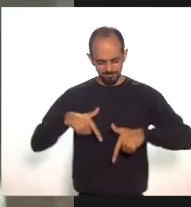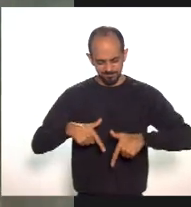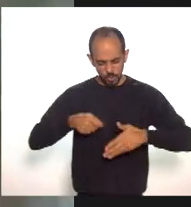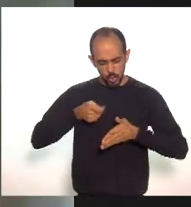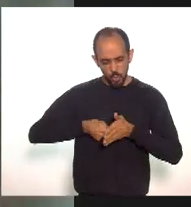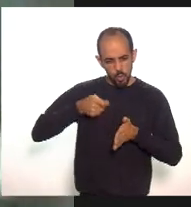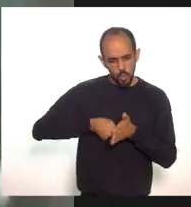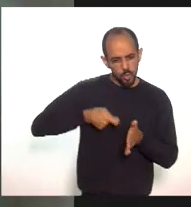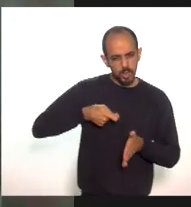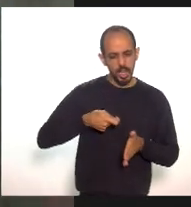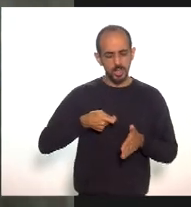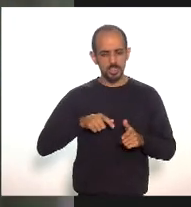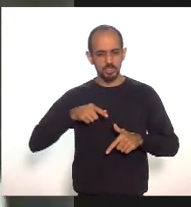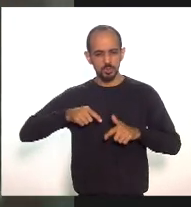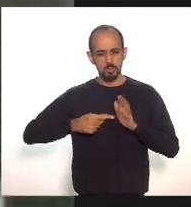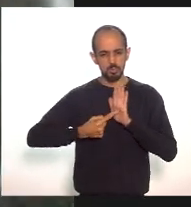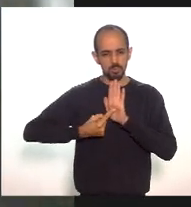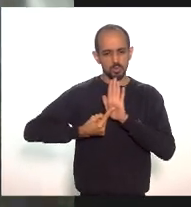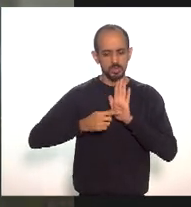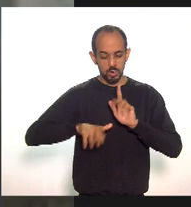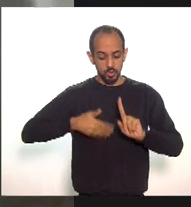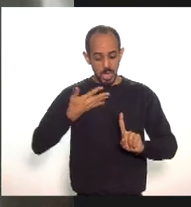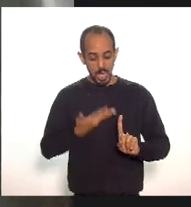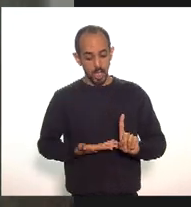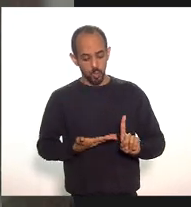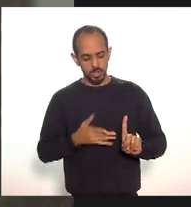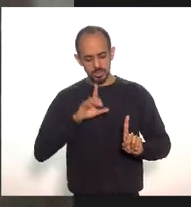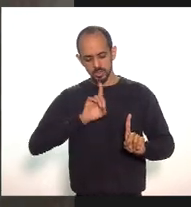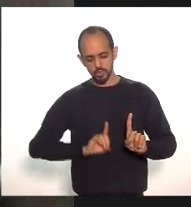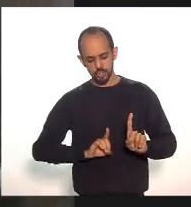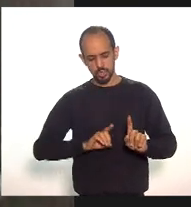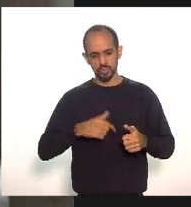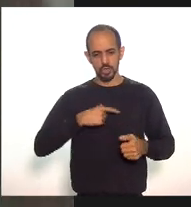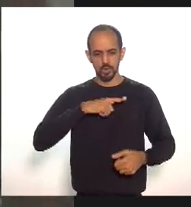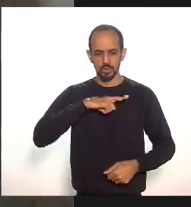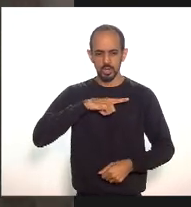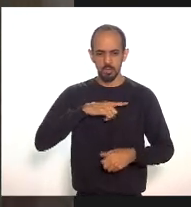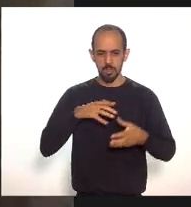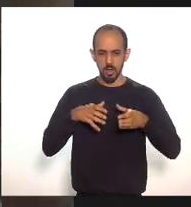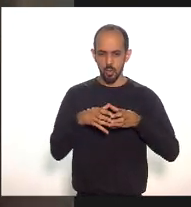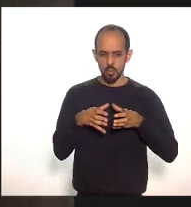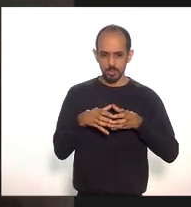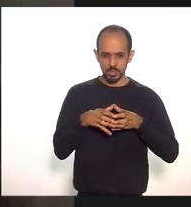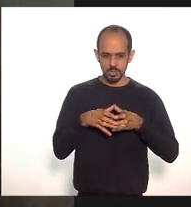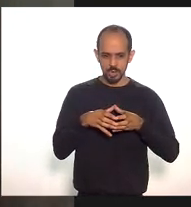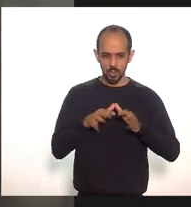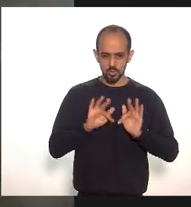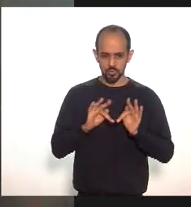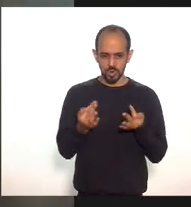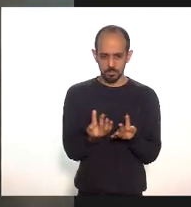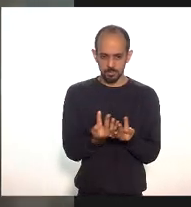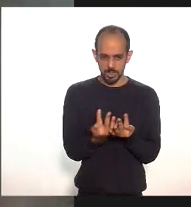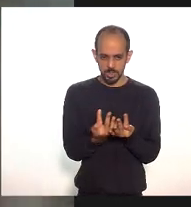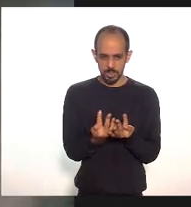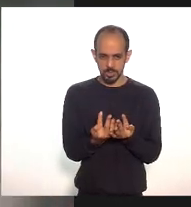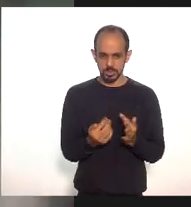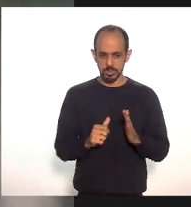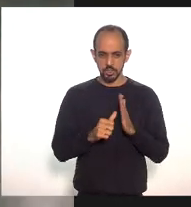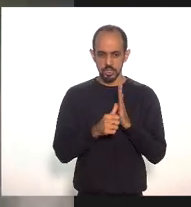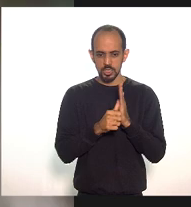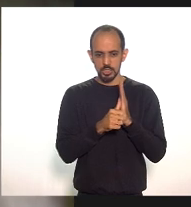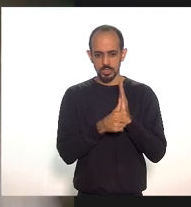reconhecendo direito eu recebi uma comissão de pais de pessoas com síndrome de Down